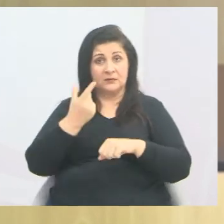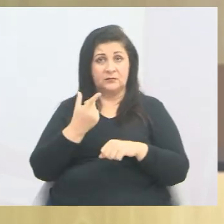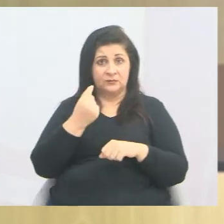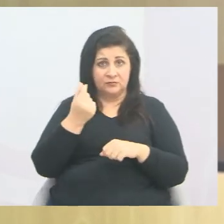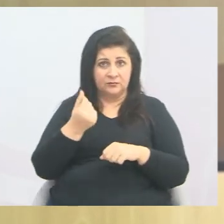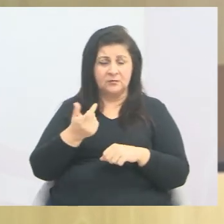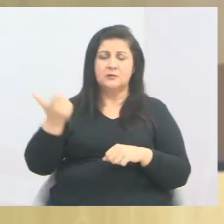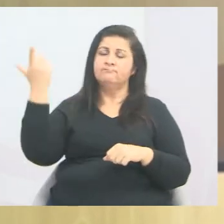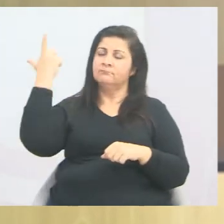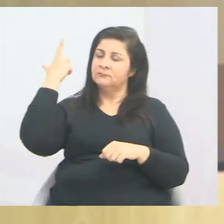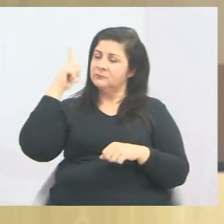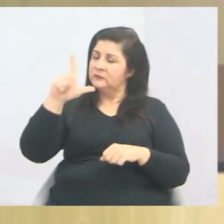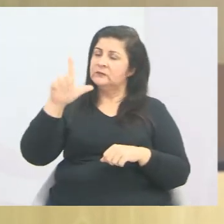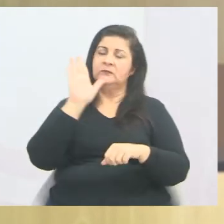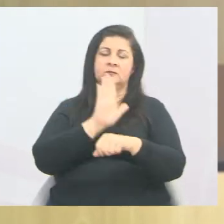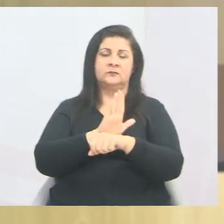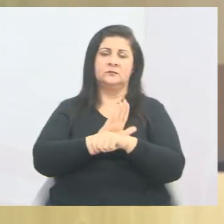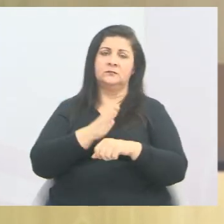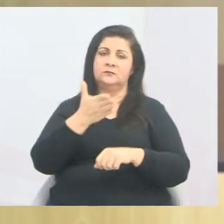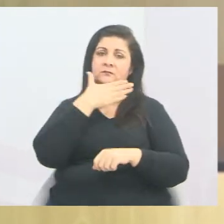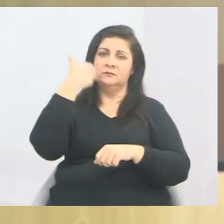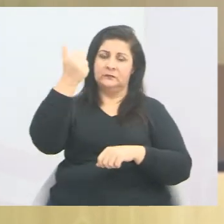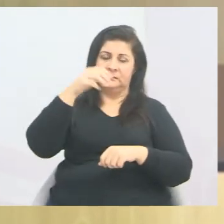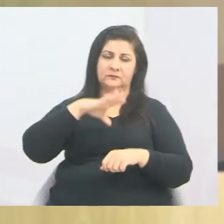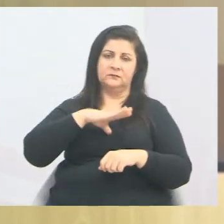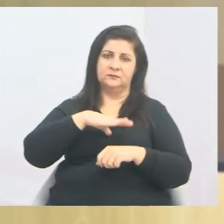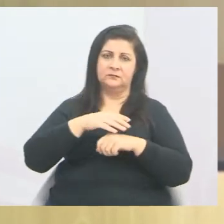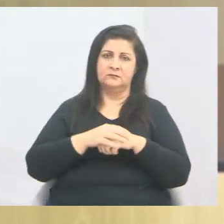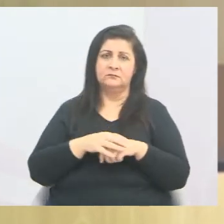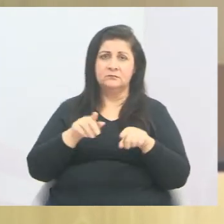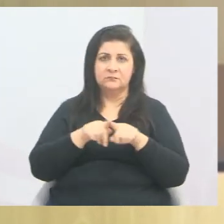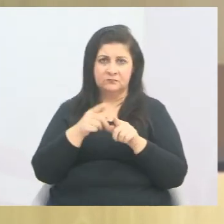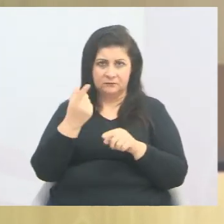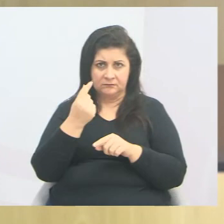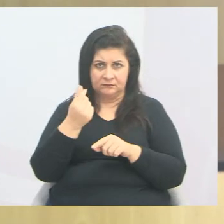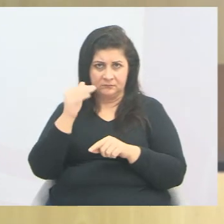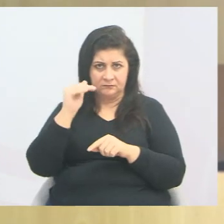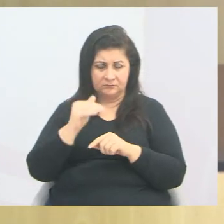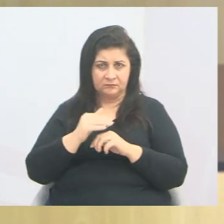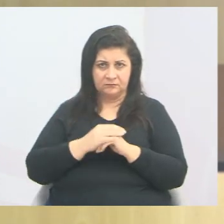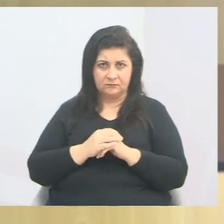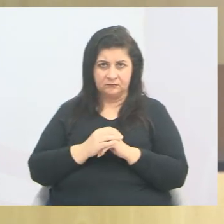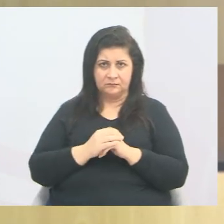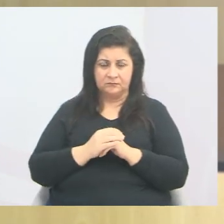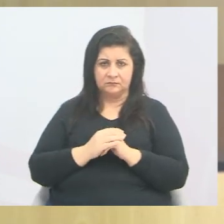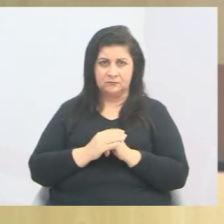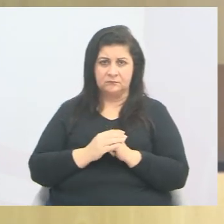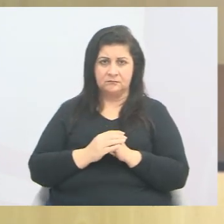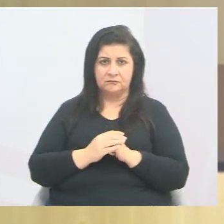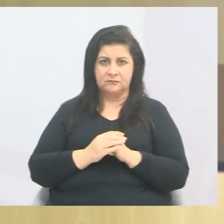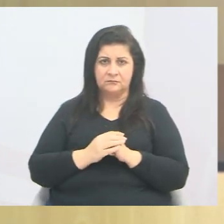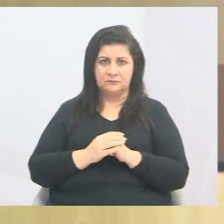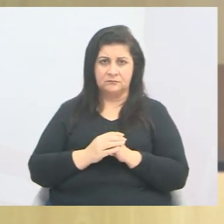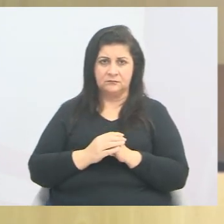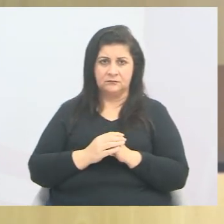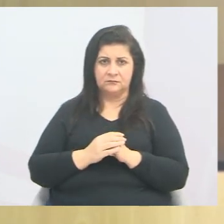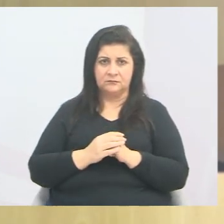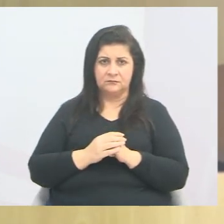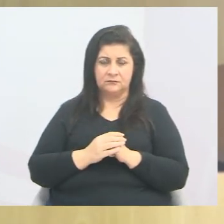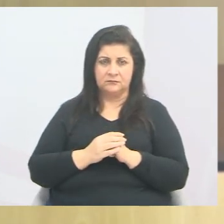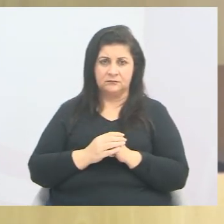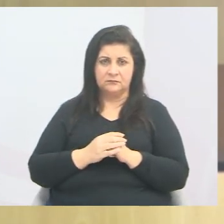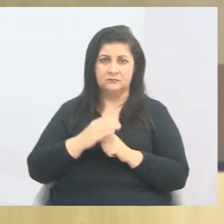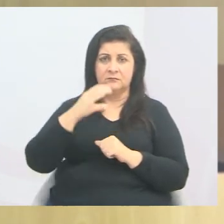certeza daria para fazer muito mais. E esse valor também está pequeno, que nem foi falado pelo Reinaldo, o recurso do CAF